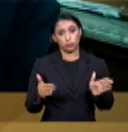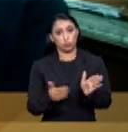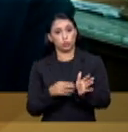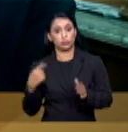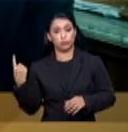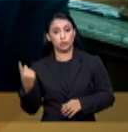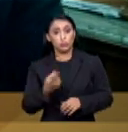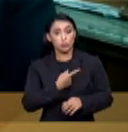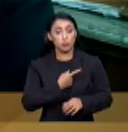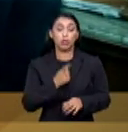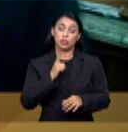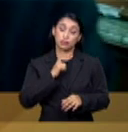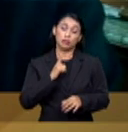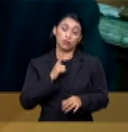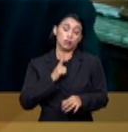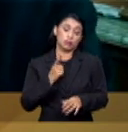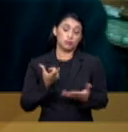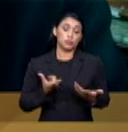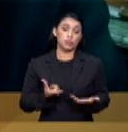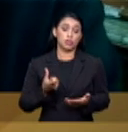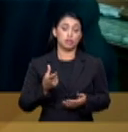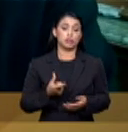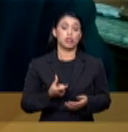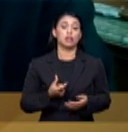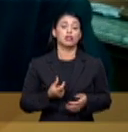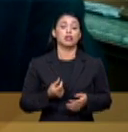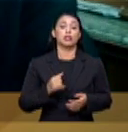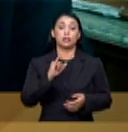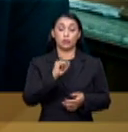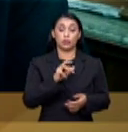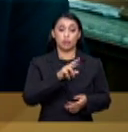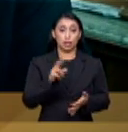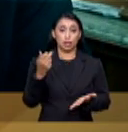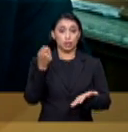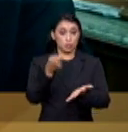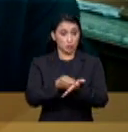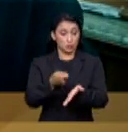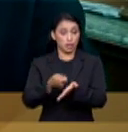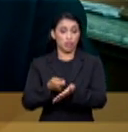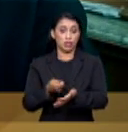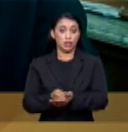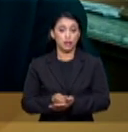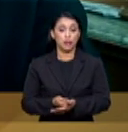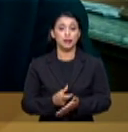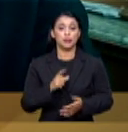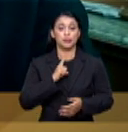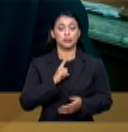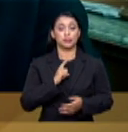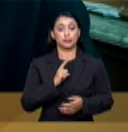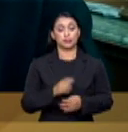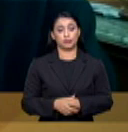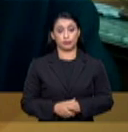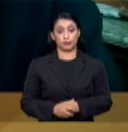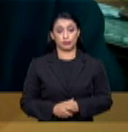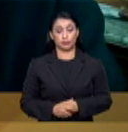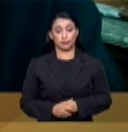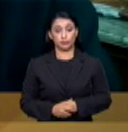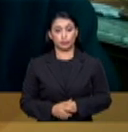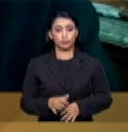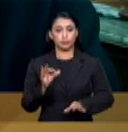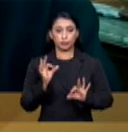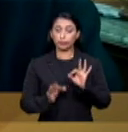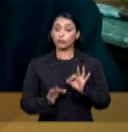estamos compelidos, né, a essa declaração final em termos de rendimentos.